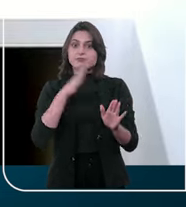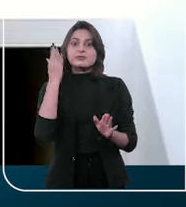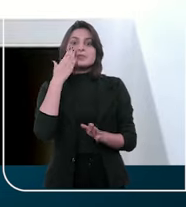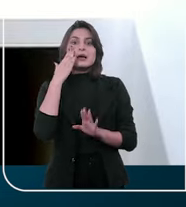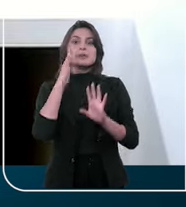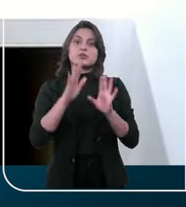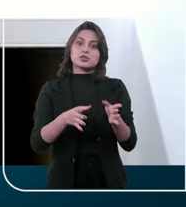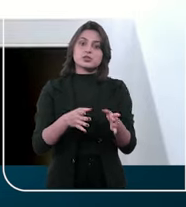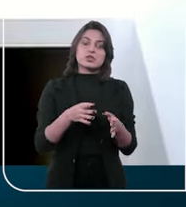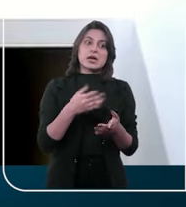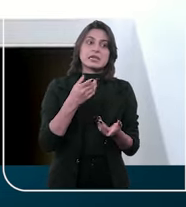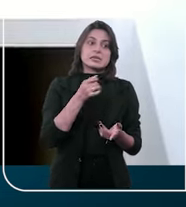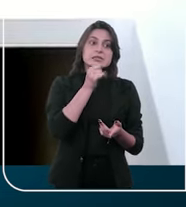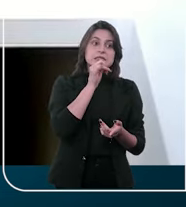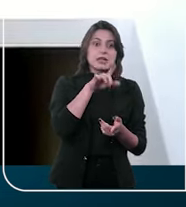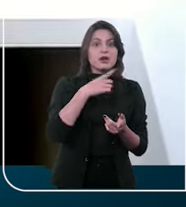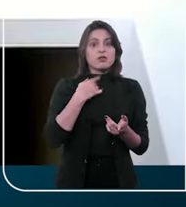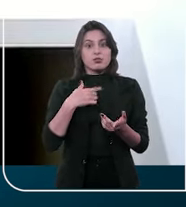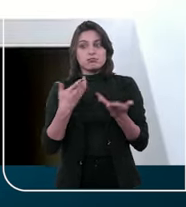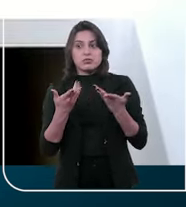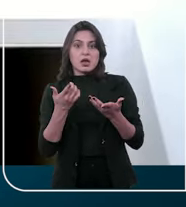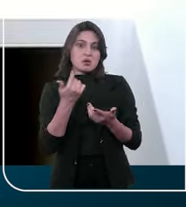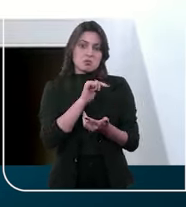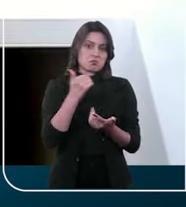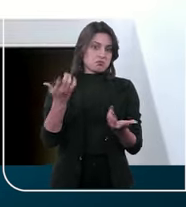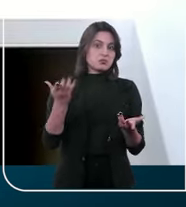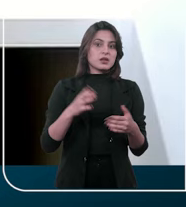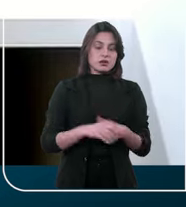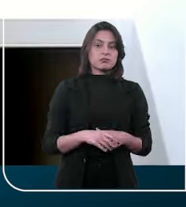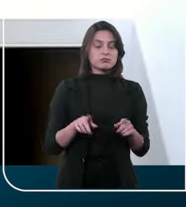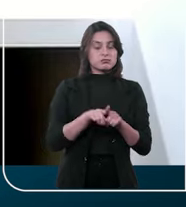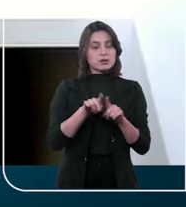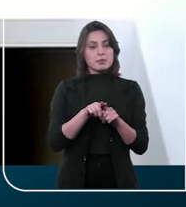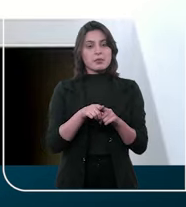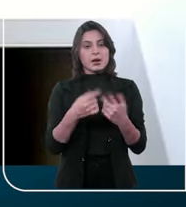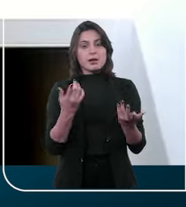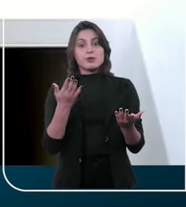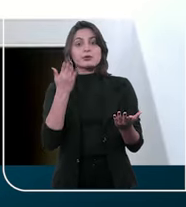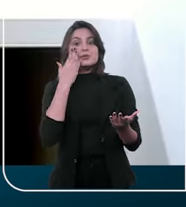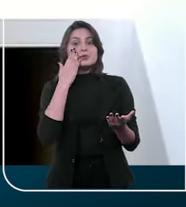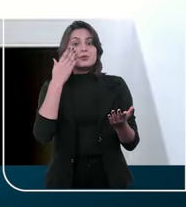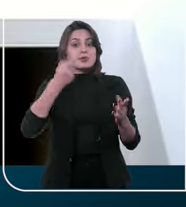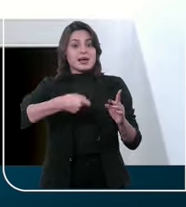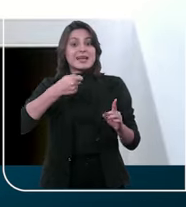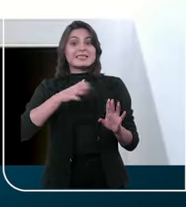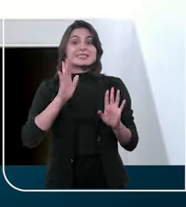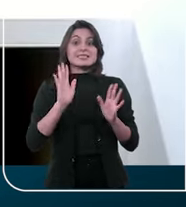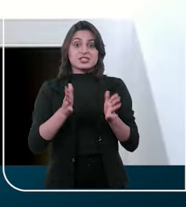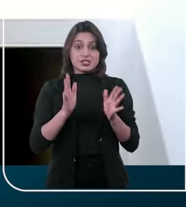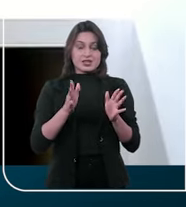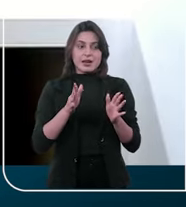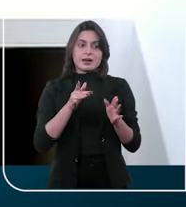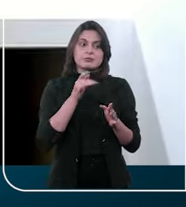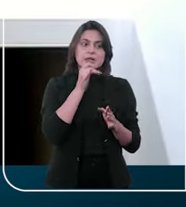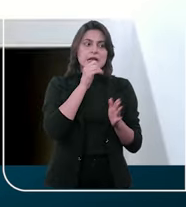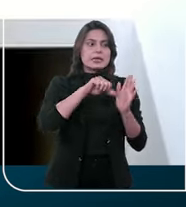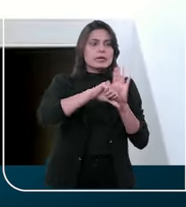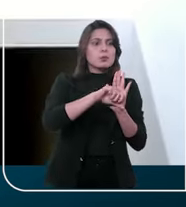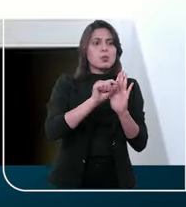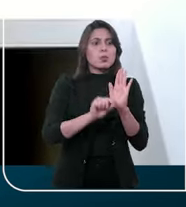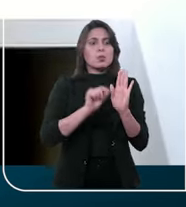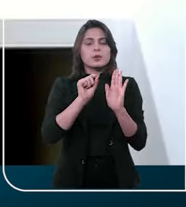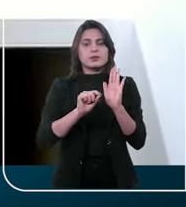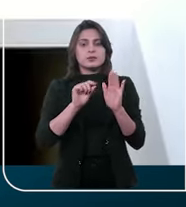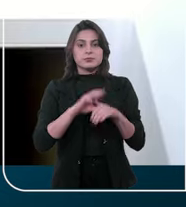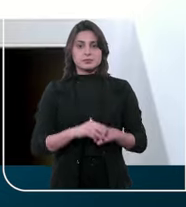juiz a respeito de qual crime que foi praticado. Nos demais, o jurado tão somente menciona que não é um doloso contra a vida e cabe ao